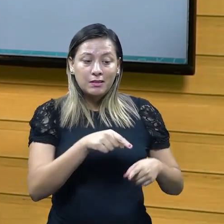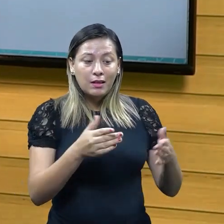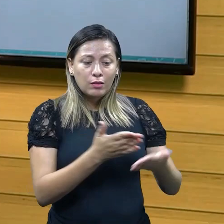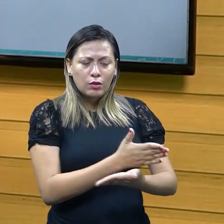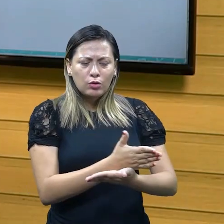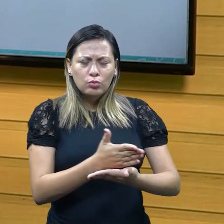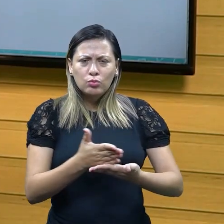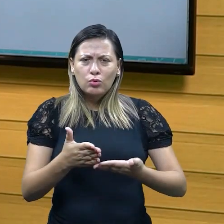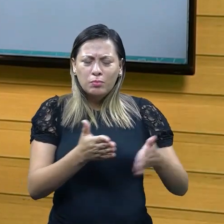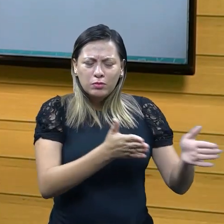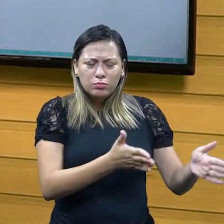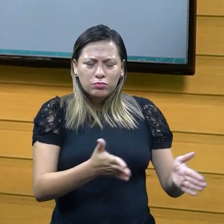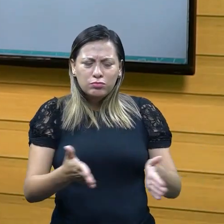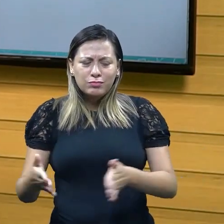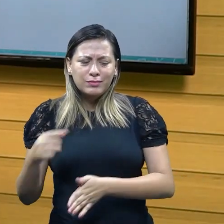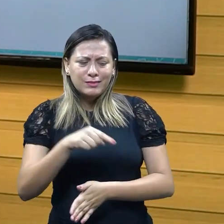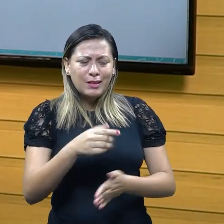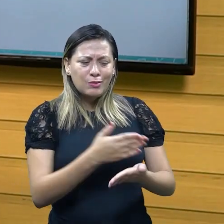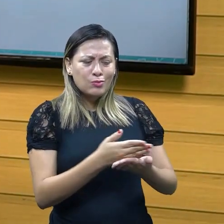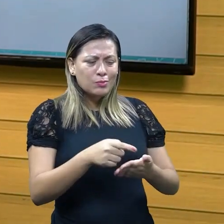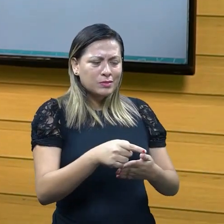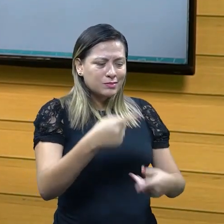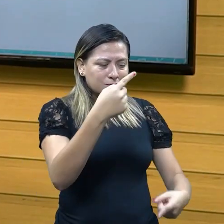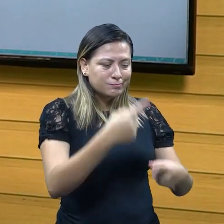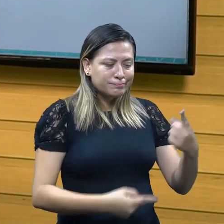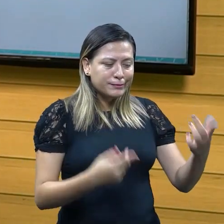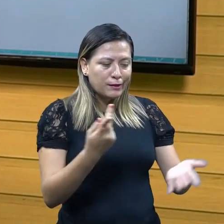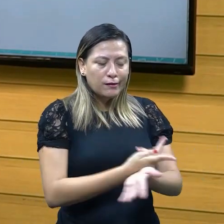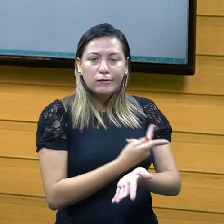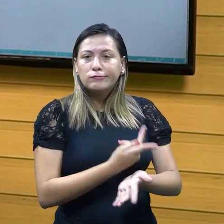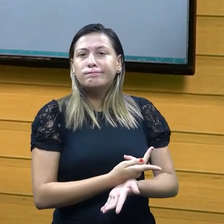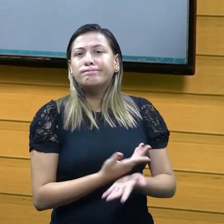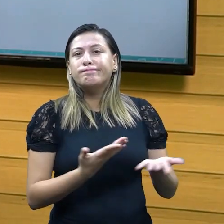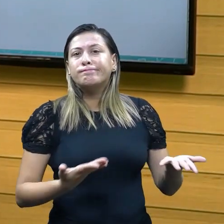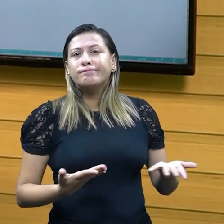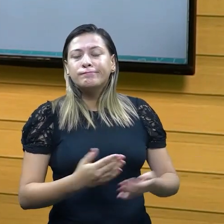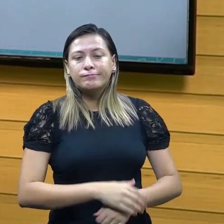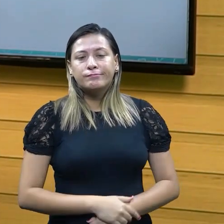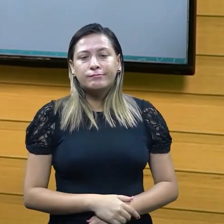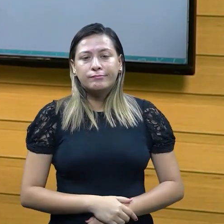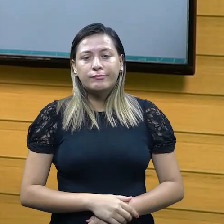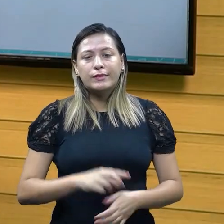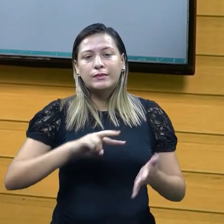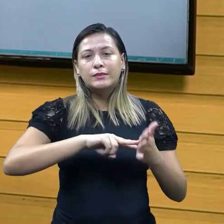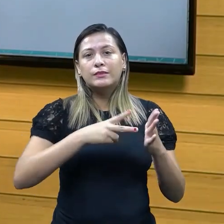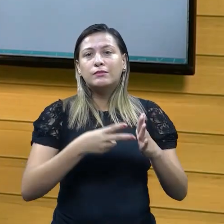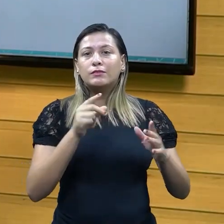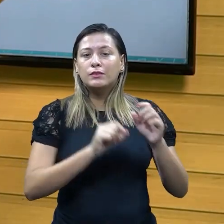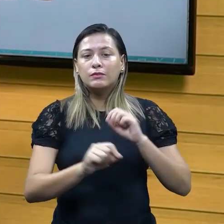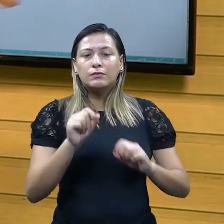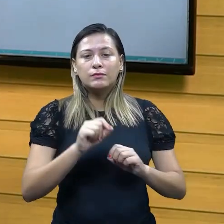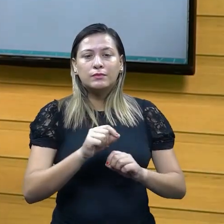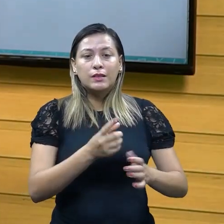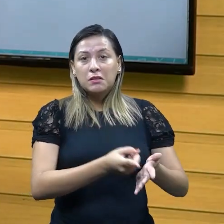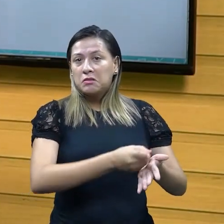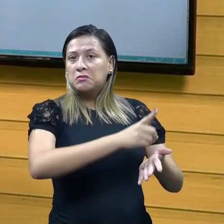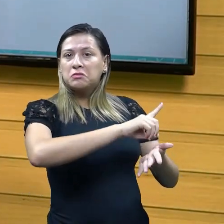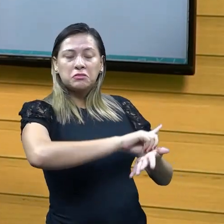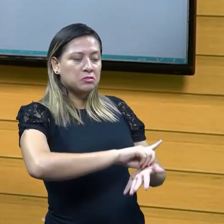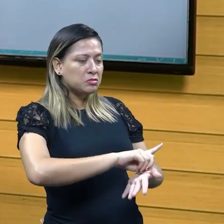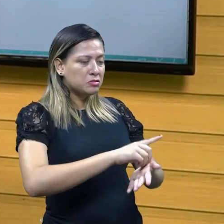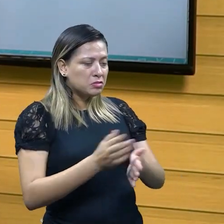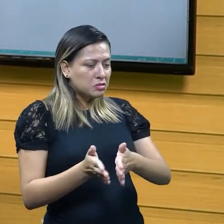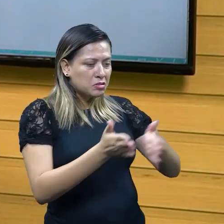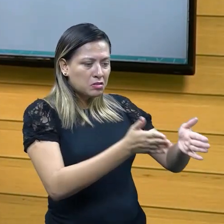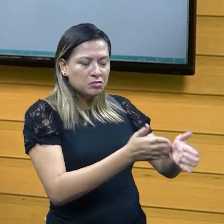início do processo ele já estava errado, certo? Aí significa que ele não tem ato, por exemplo, anterior, vamos dizer